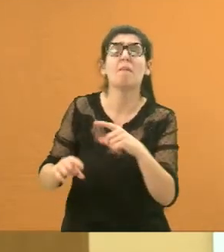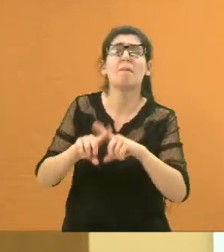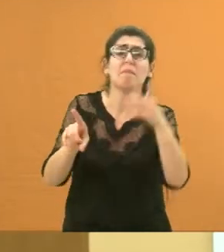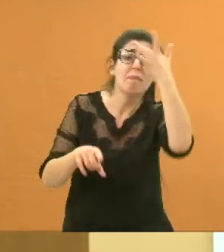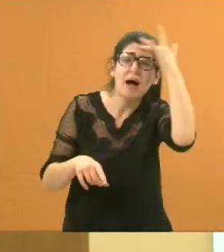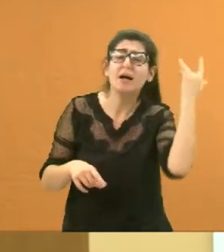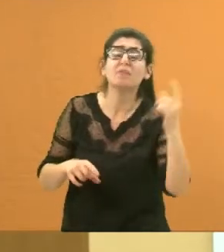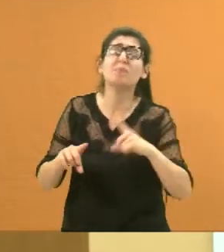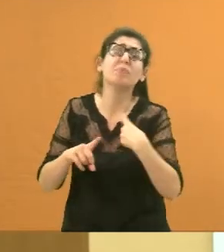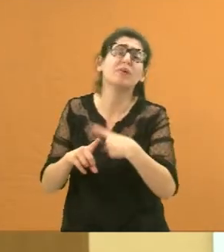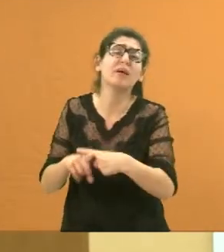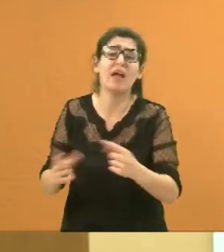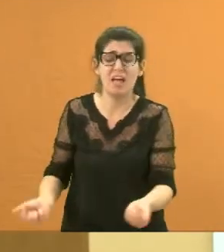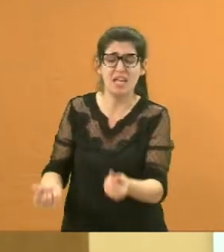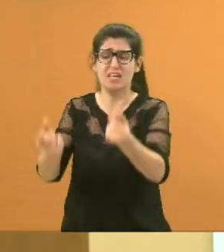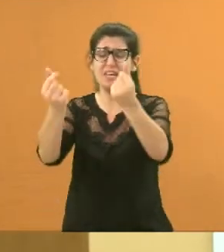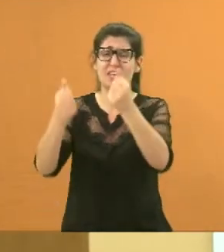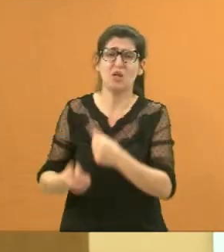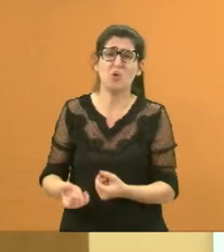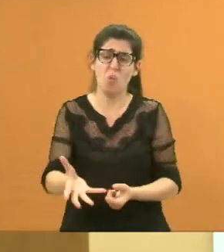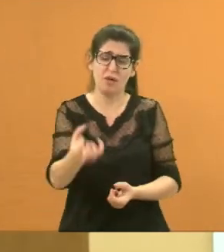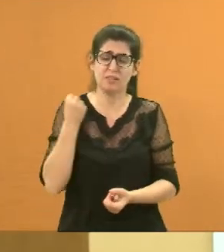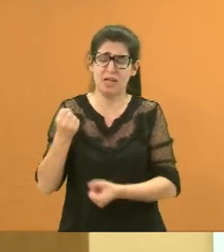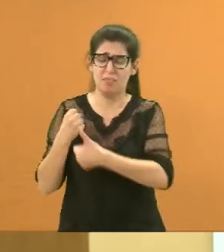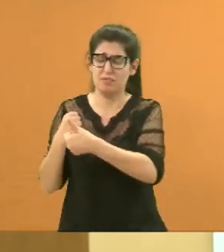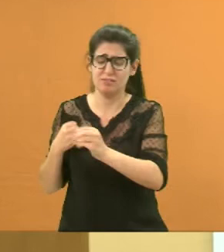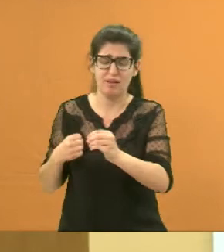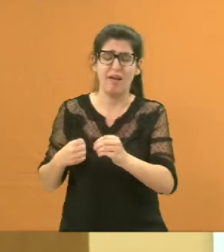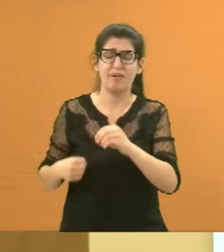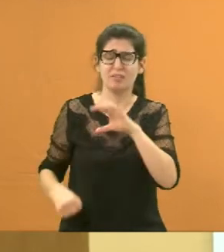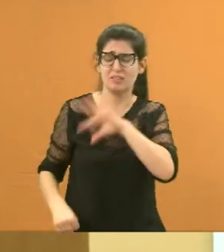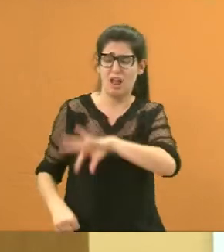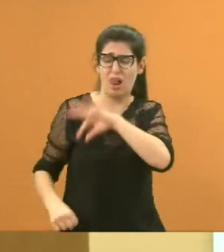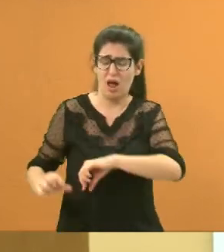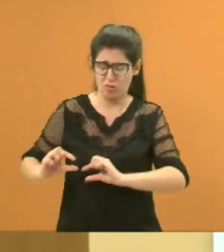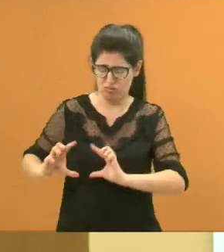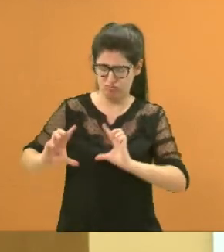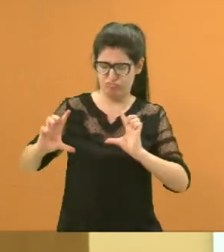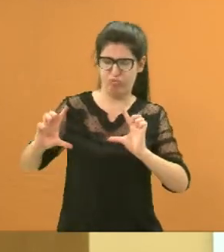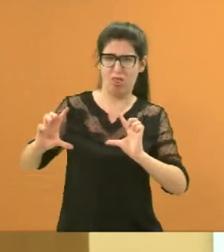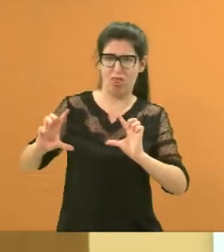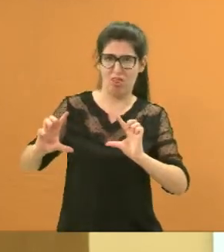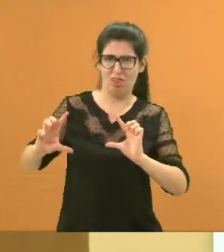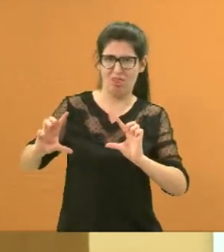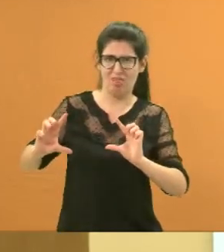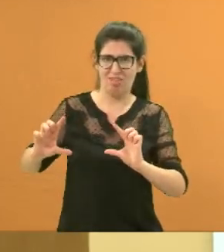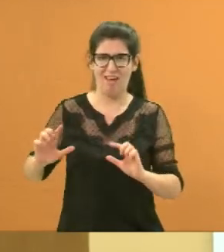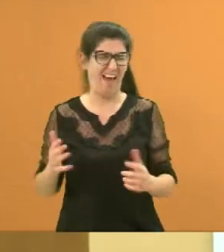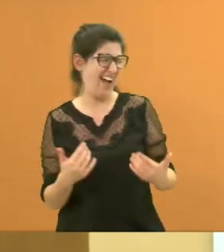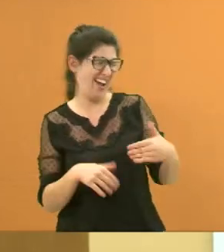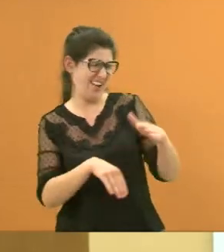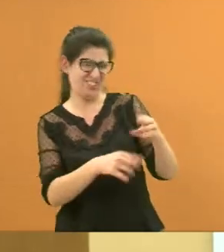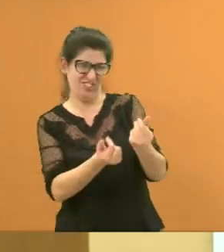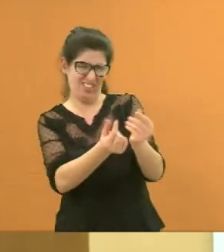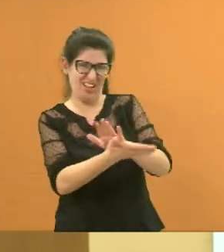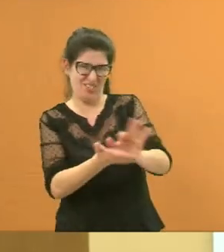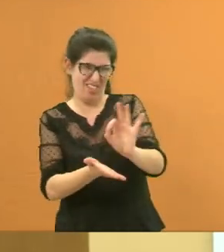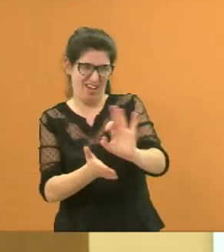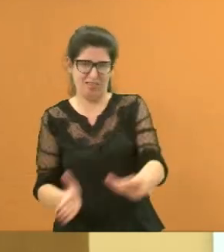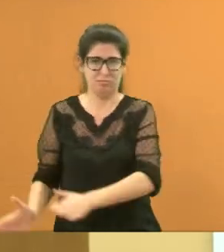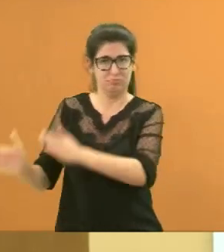diferença muito grande. Então, é preciso ter algum tipo de benefício. E quando a gente fala aqui em punição, a punição é para